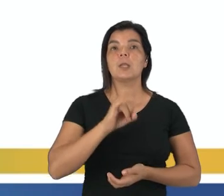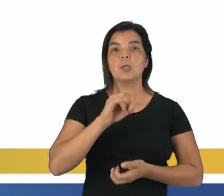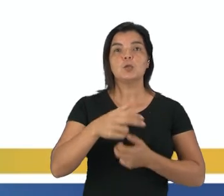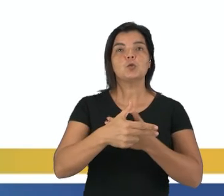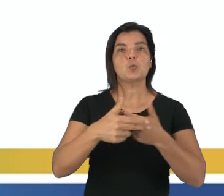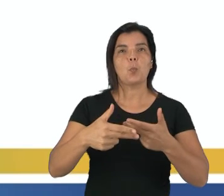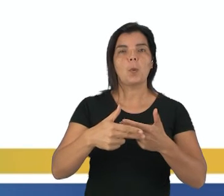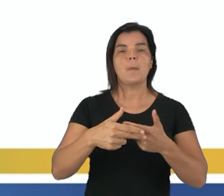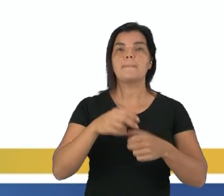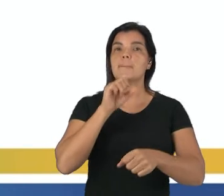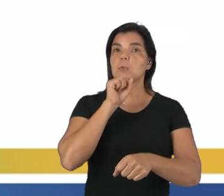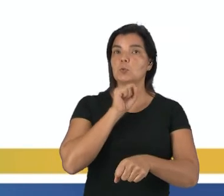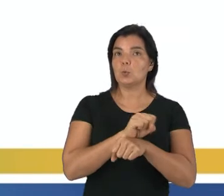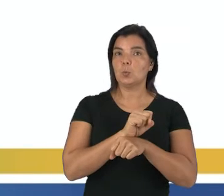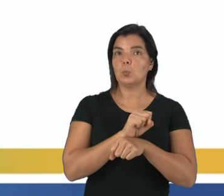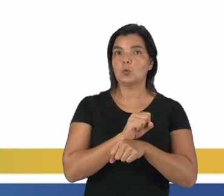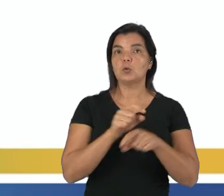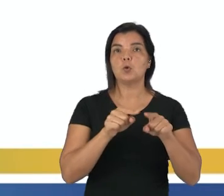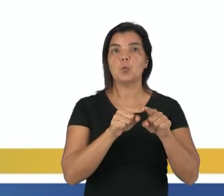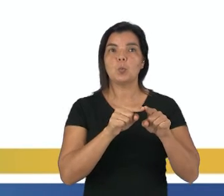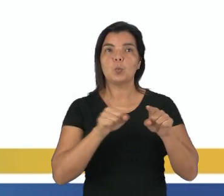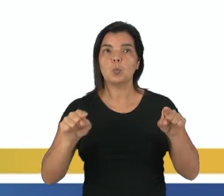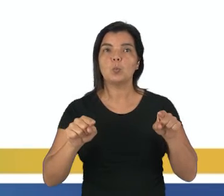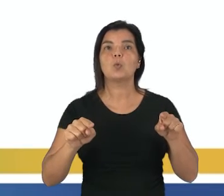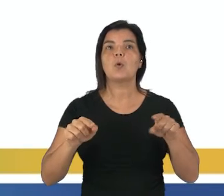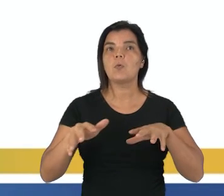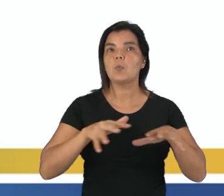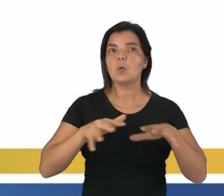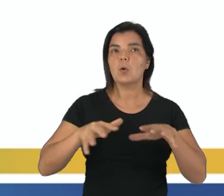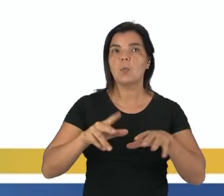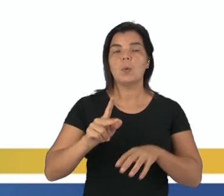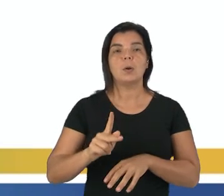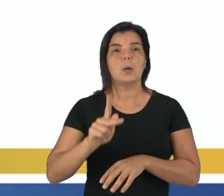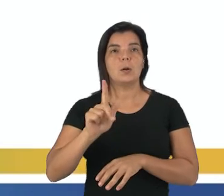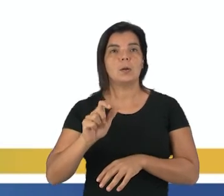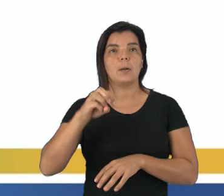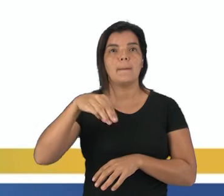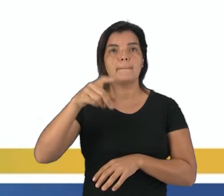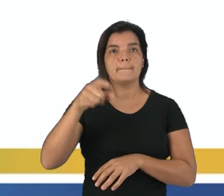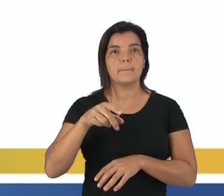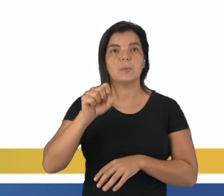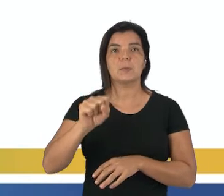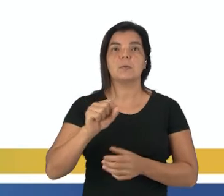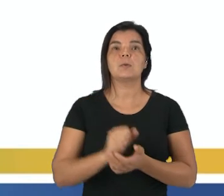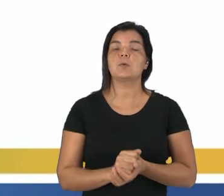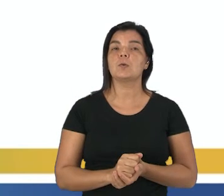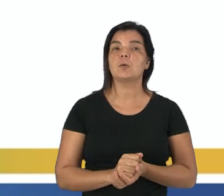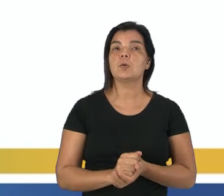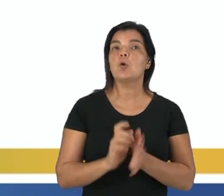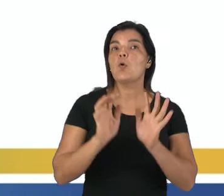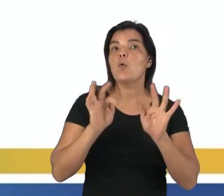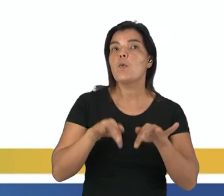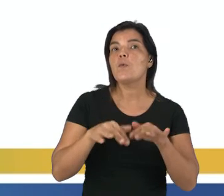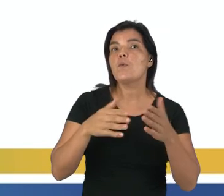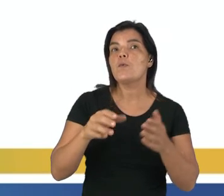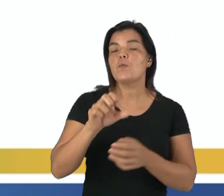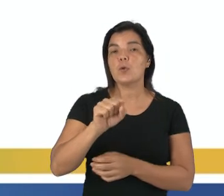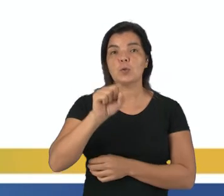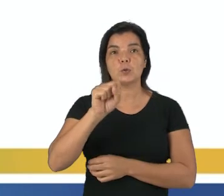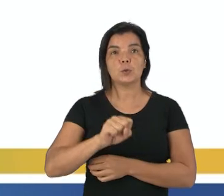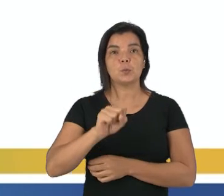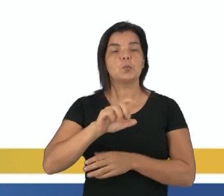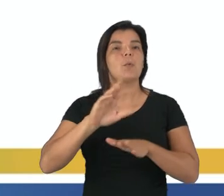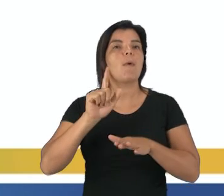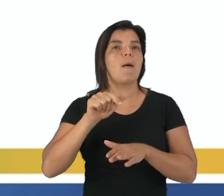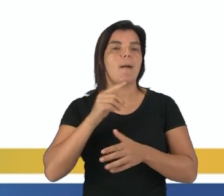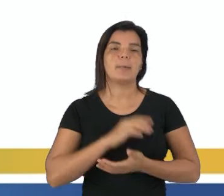quadrado. Se o objeto partiu do repouso, o módulo da quantidade de movimento em kg/metros por segundo ao fim